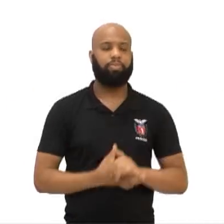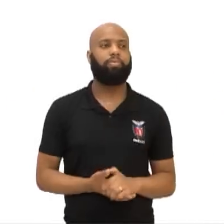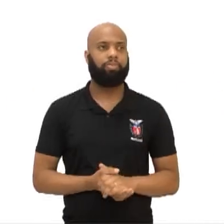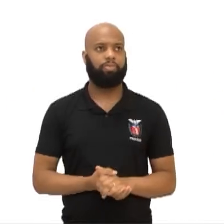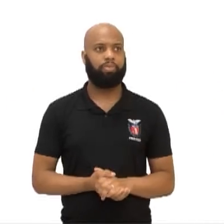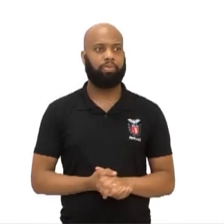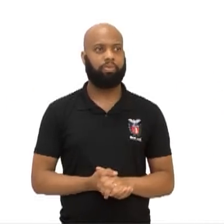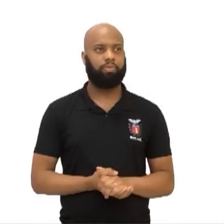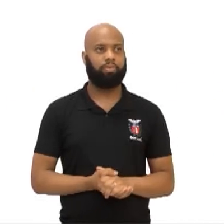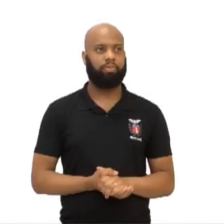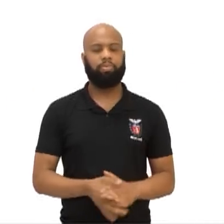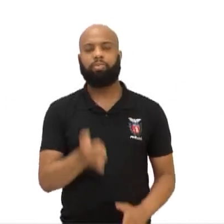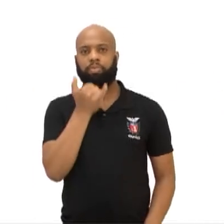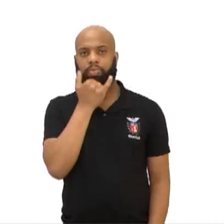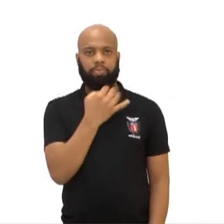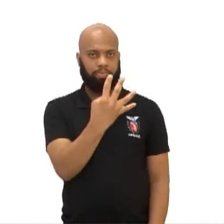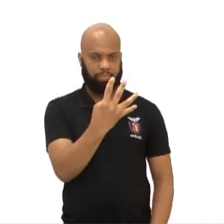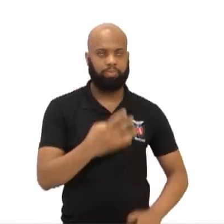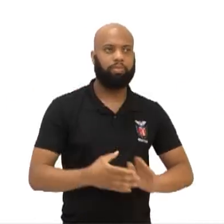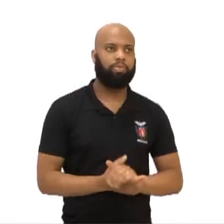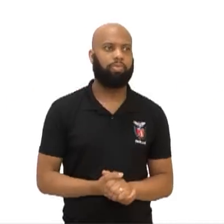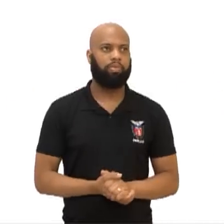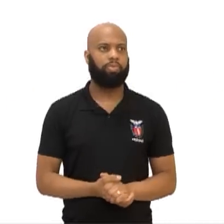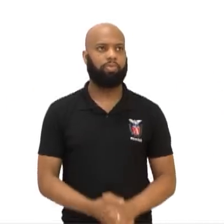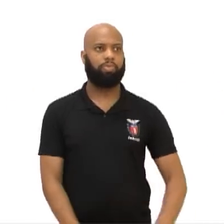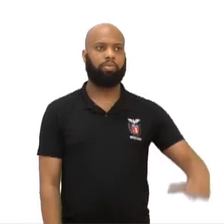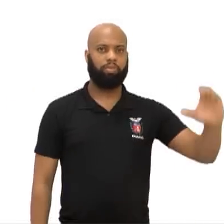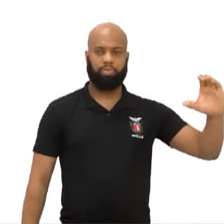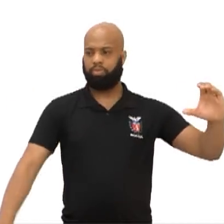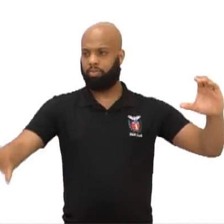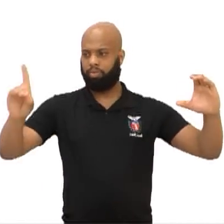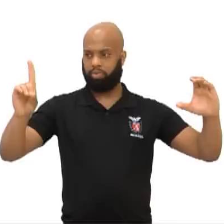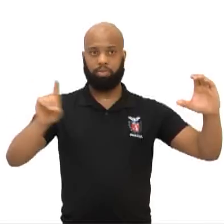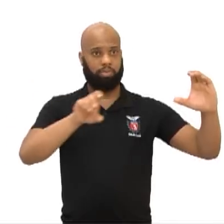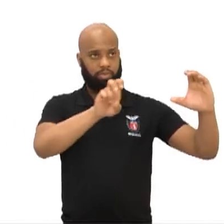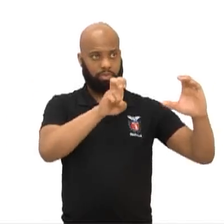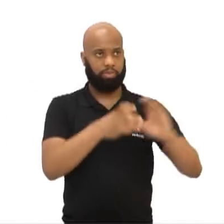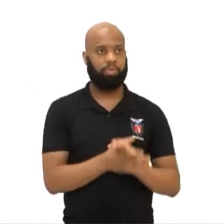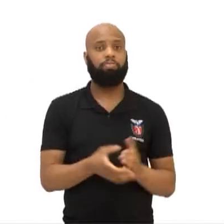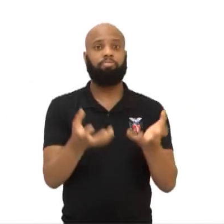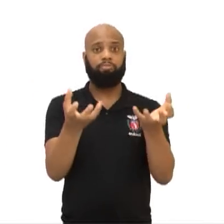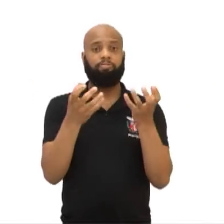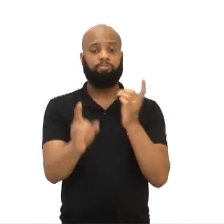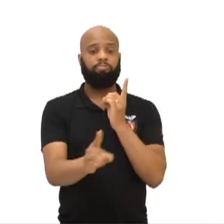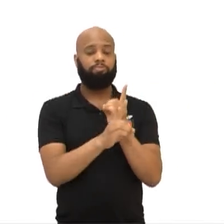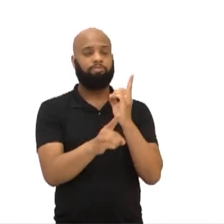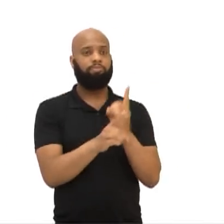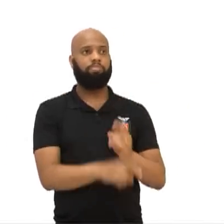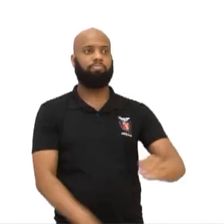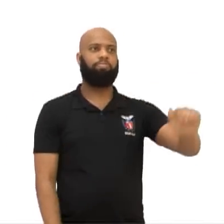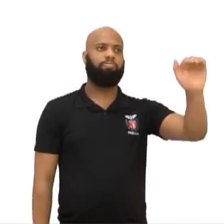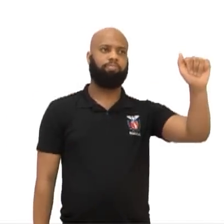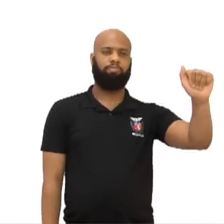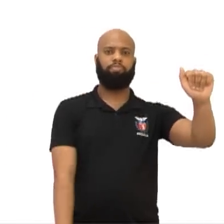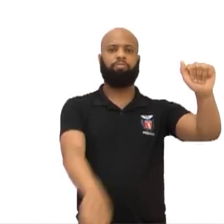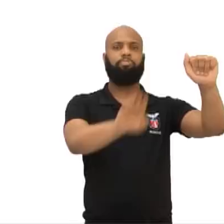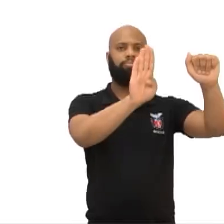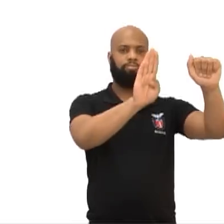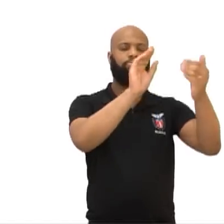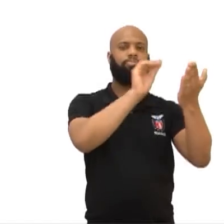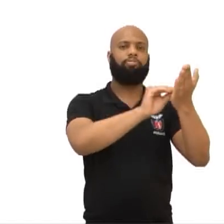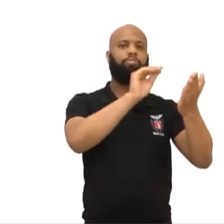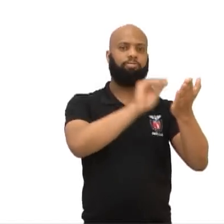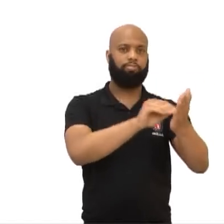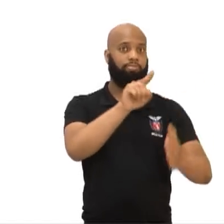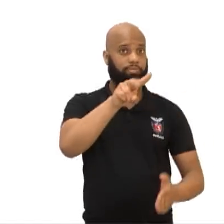centímetros. Opa, 4 centímetros. O C para o D, 5. E ele quer que a gente calcule o